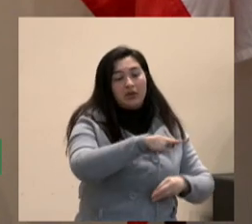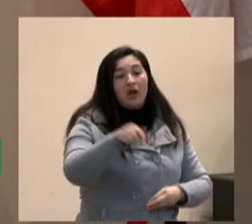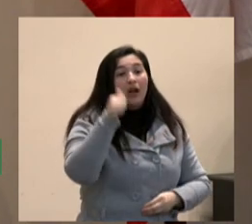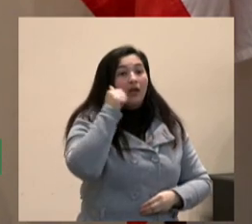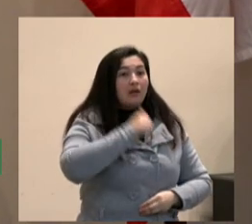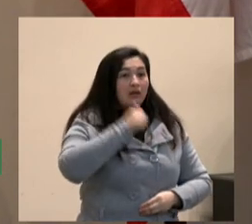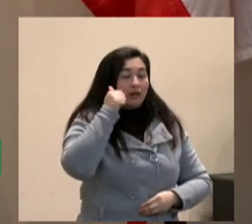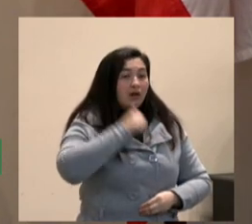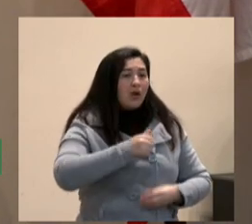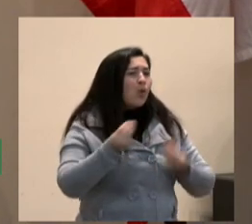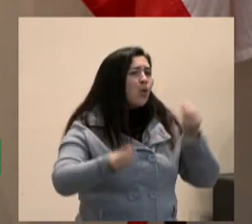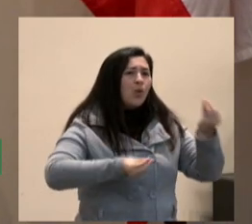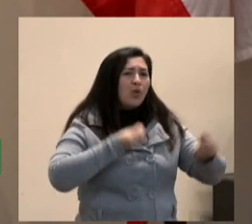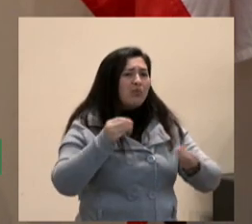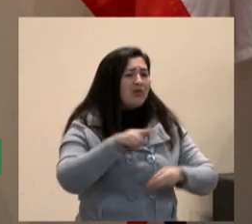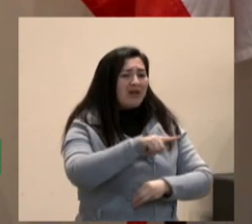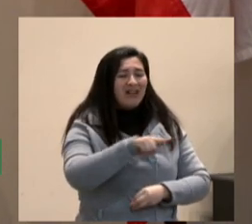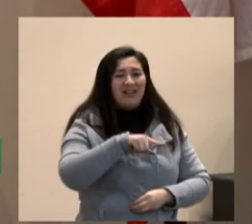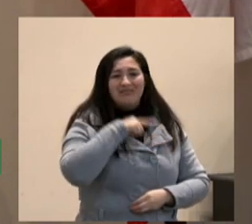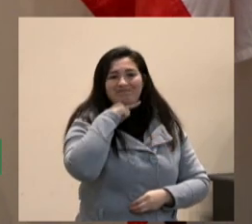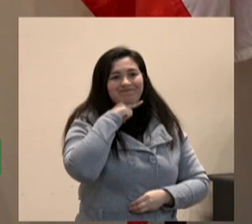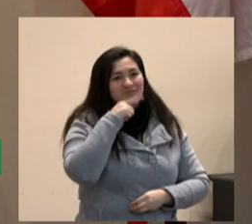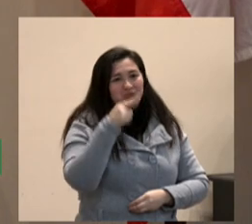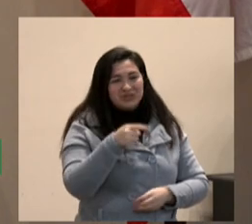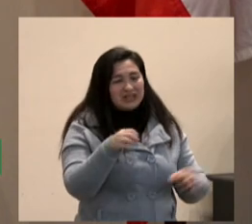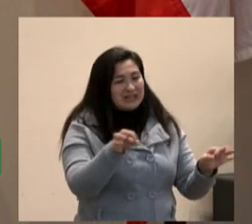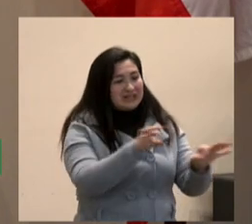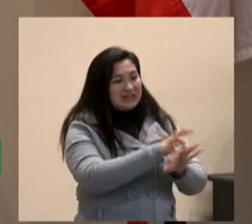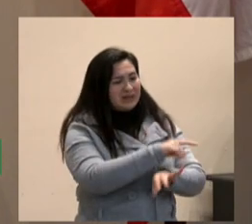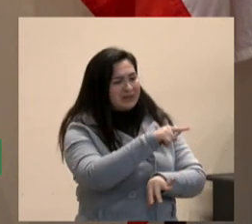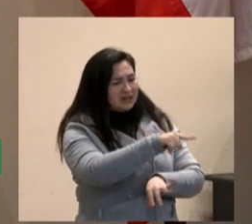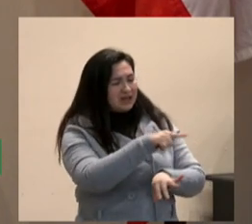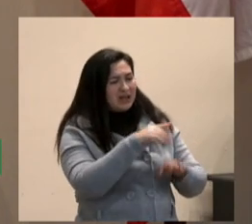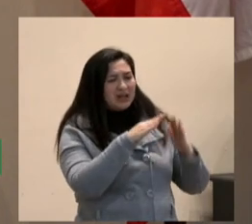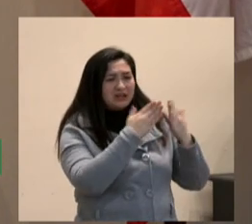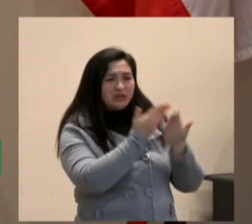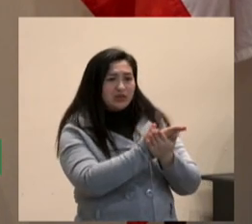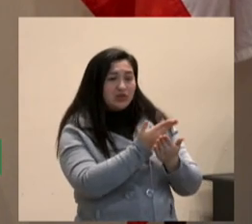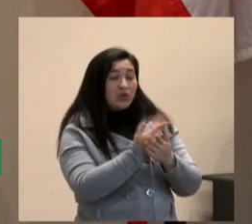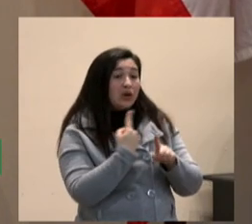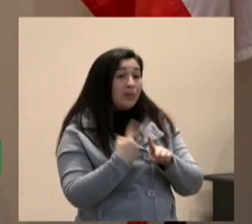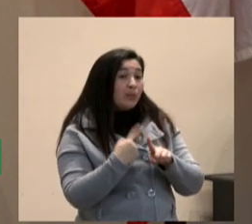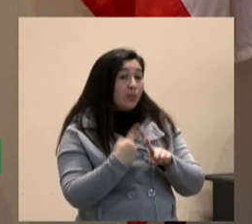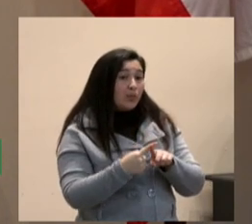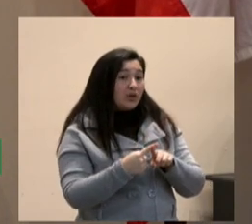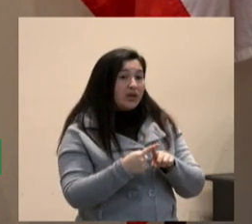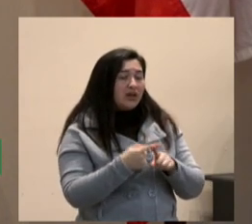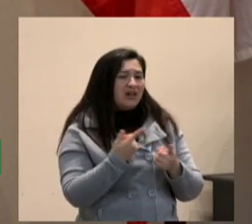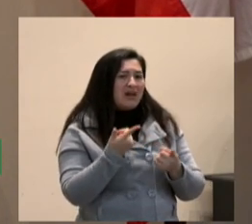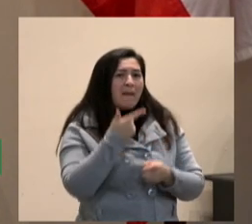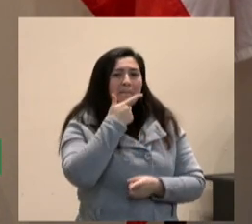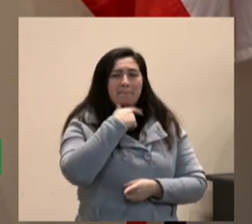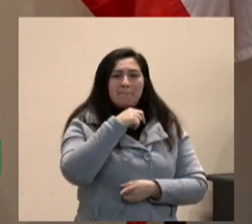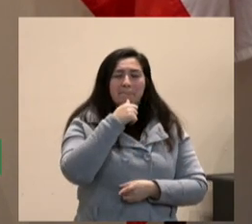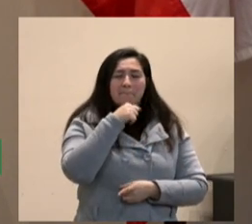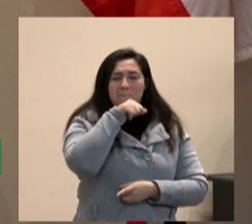muitas mulheres que não concluíram a educação básica por questões de gênero. O pai não deixava, o marido não